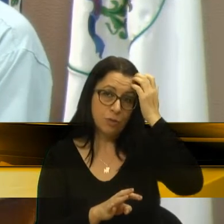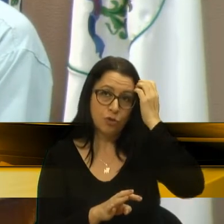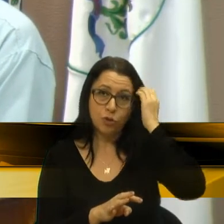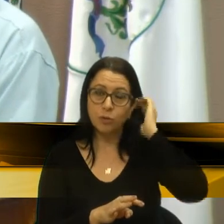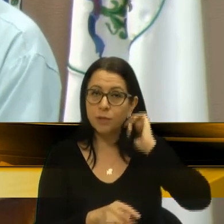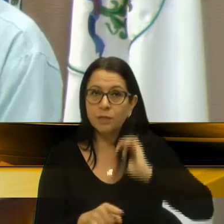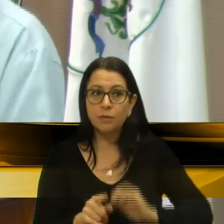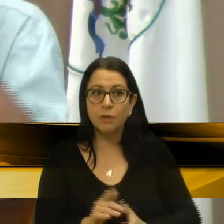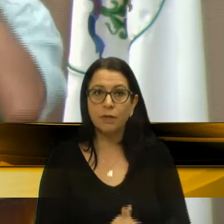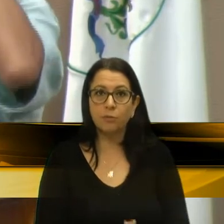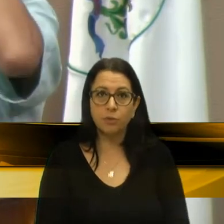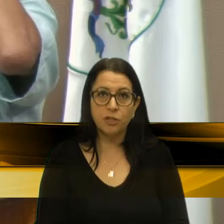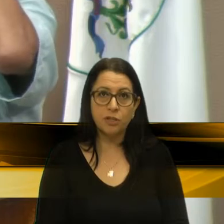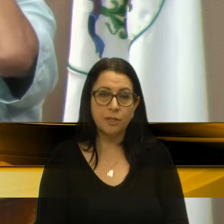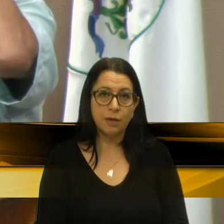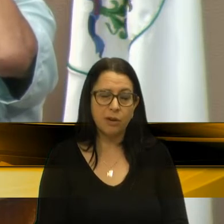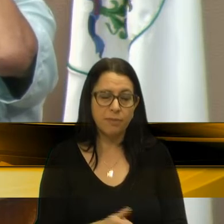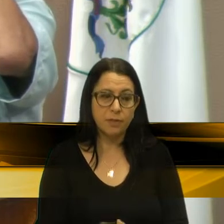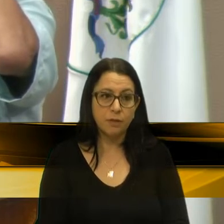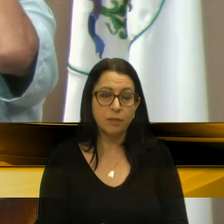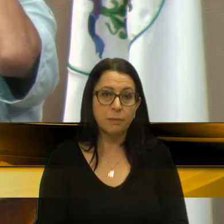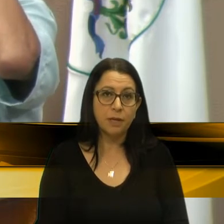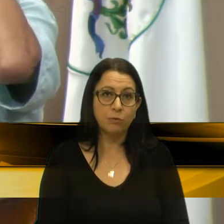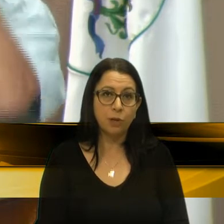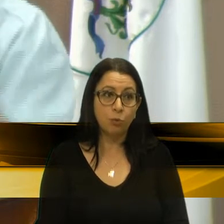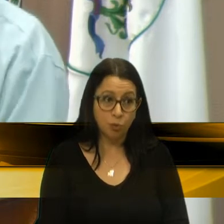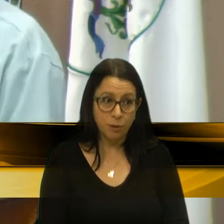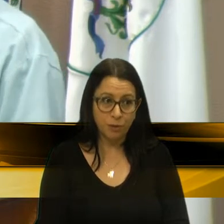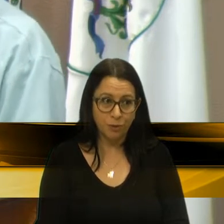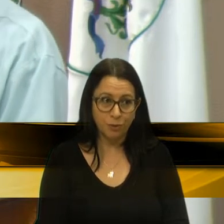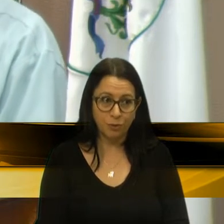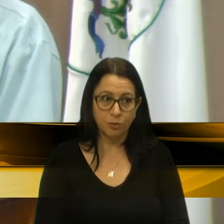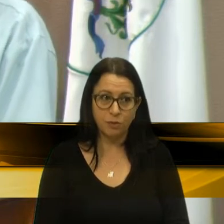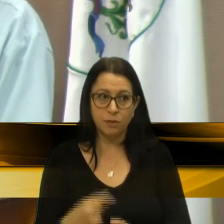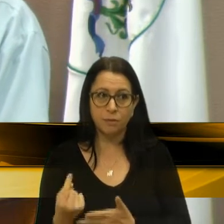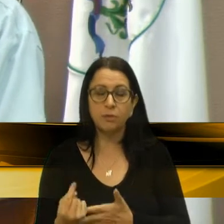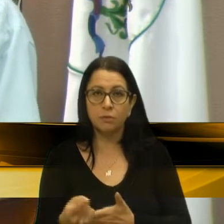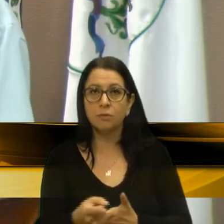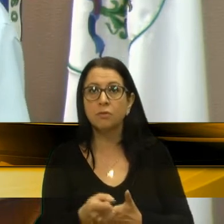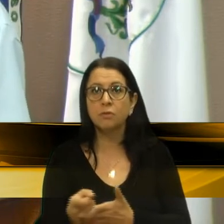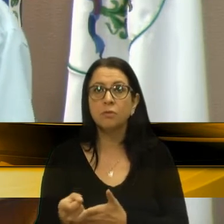esperamos que essa audiência de hoje